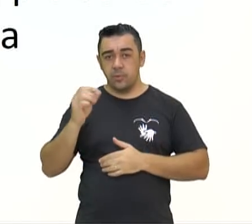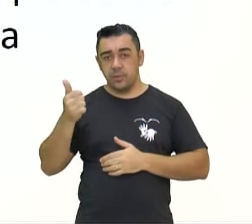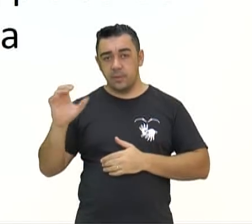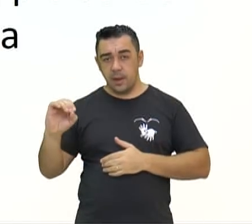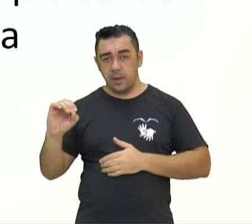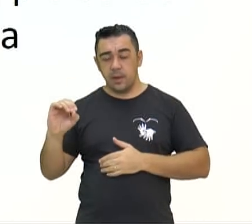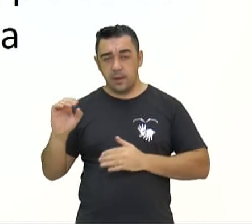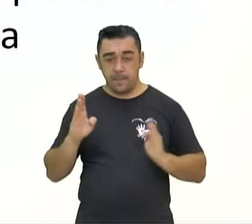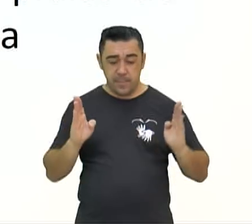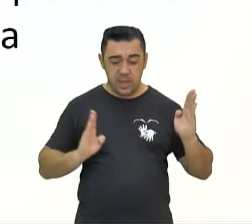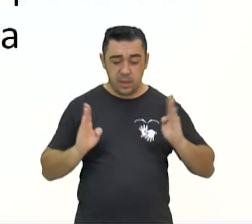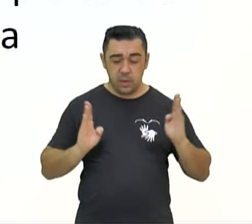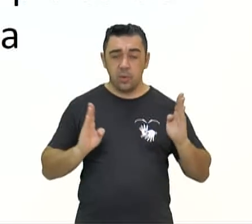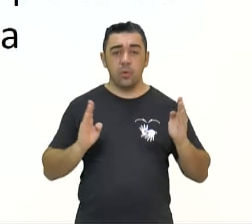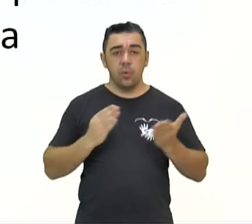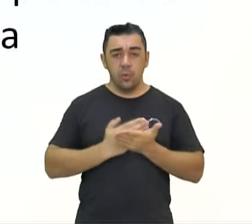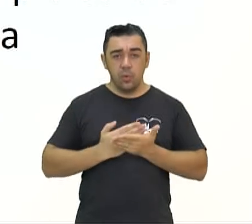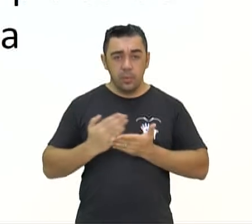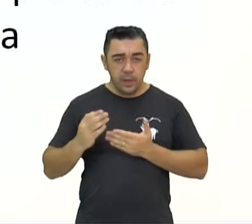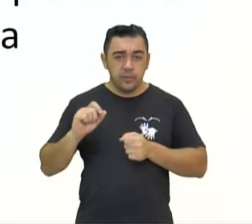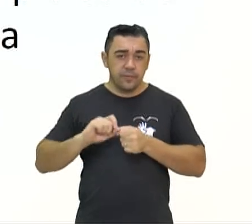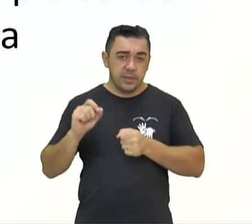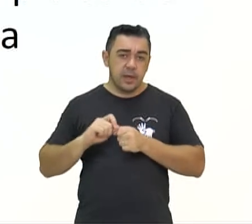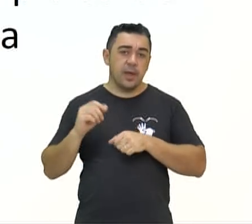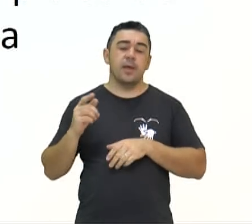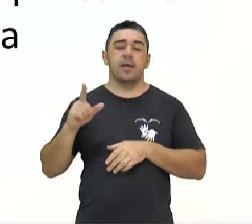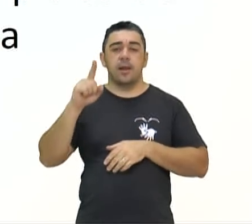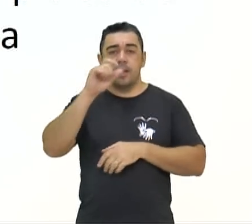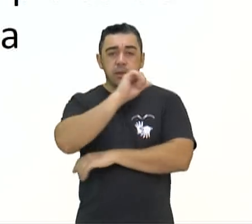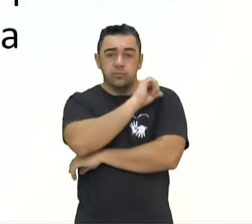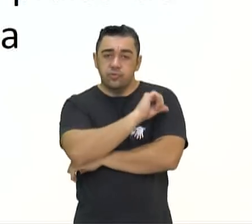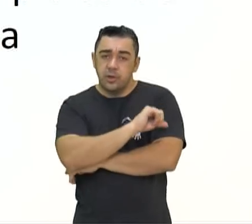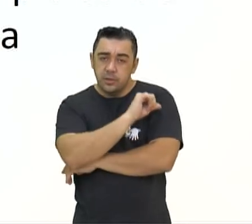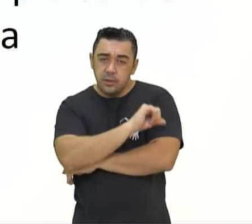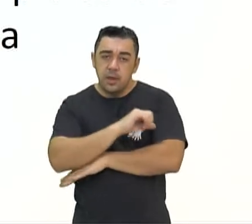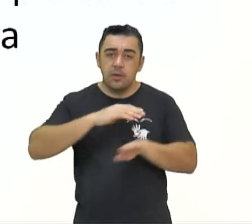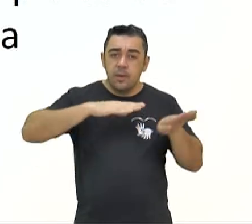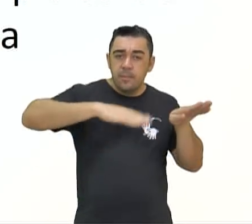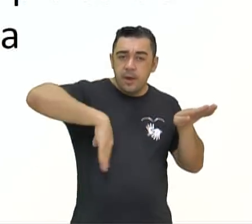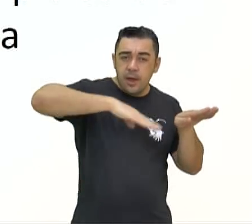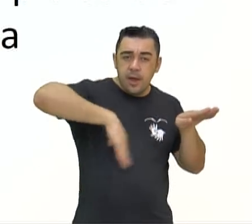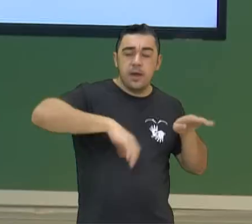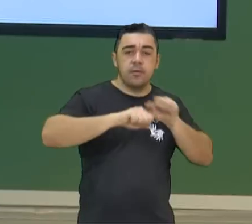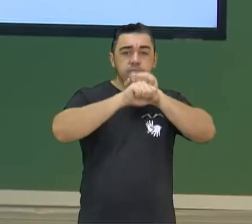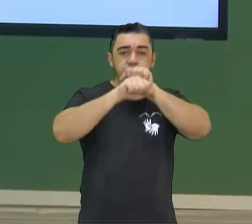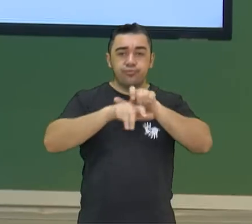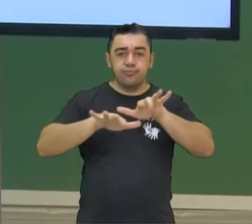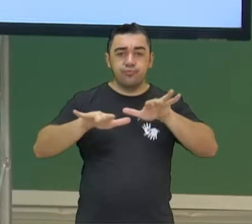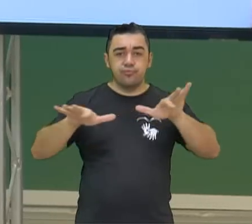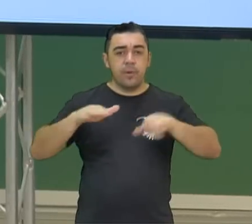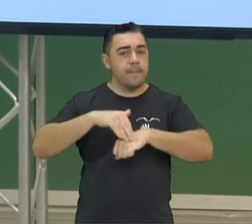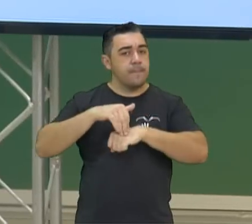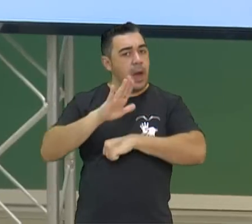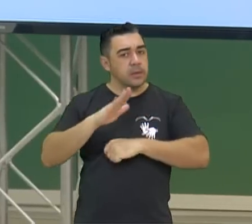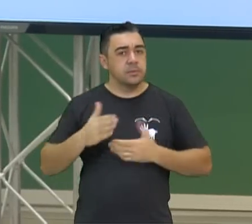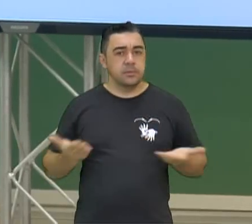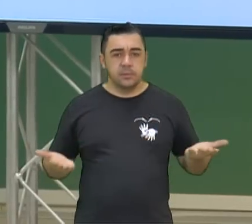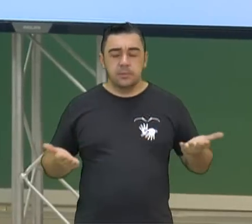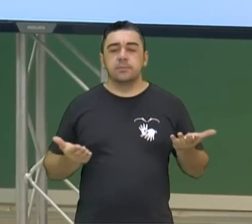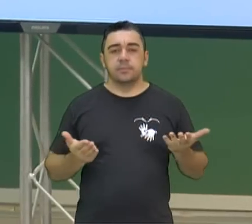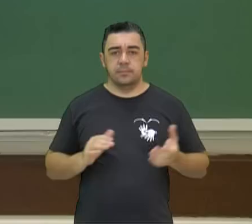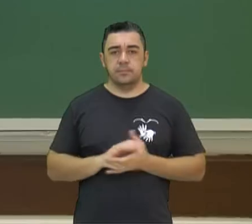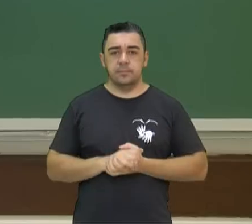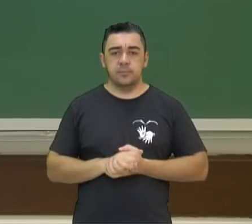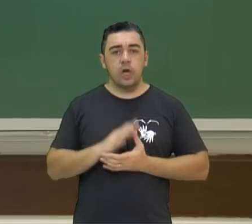nesse período, começou a ser praticado nas praias do Rio de Janeiro e o esporte se torna mais conhecido. Como eu já falei para vocês,